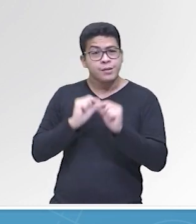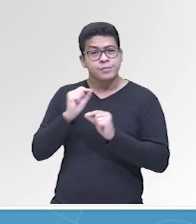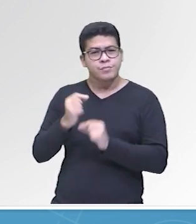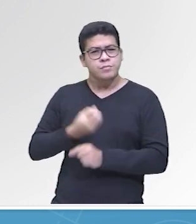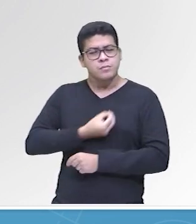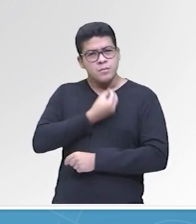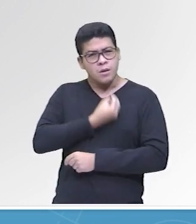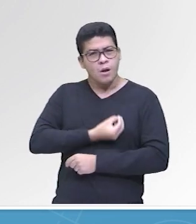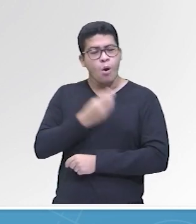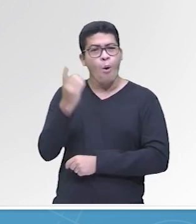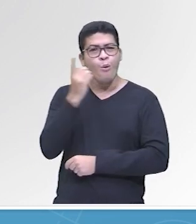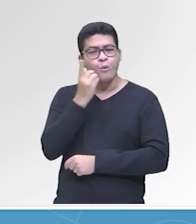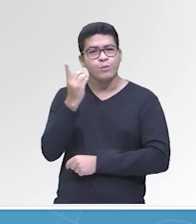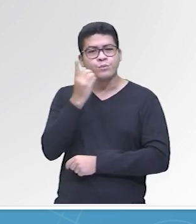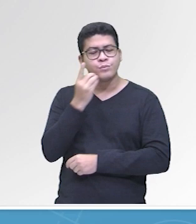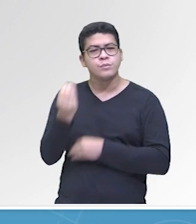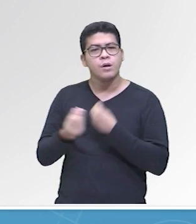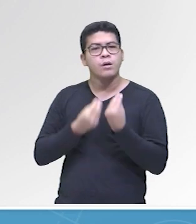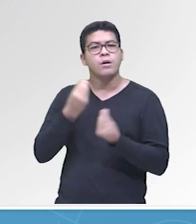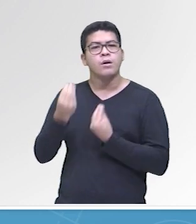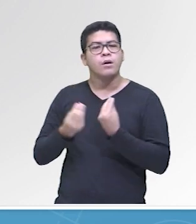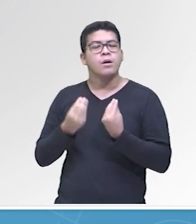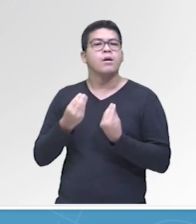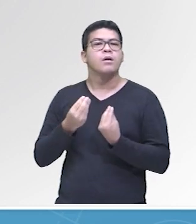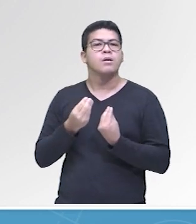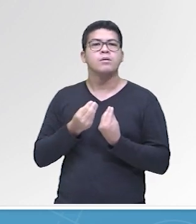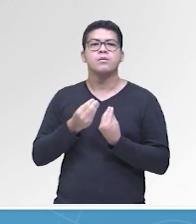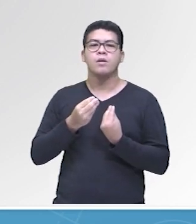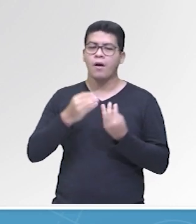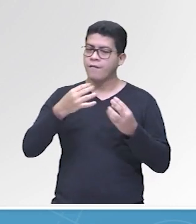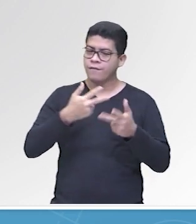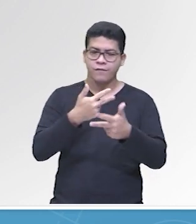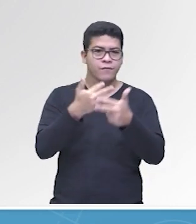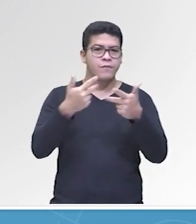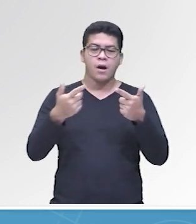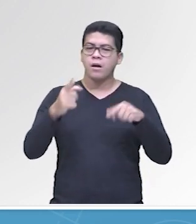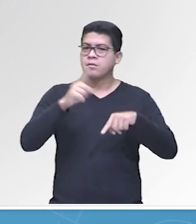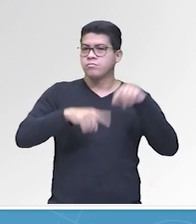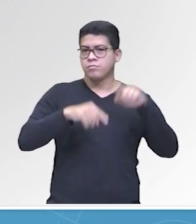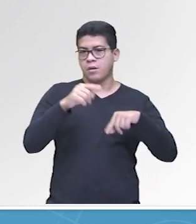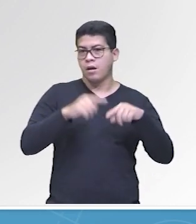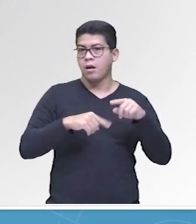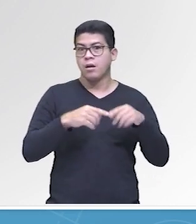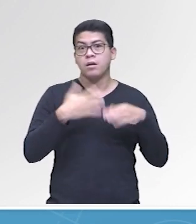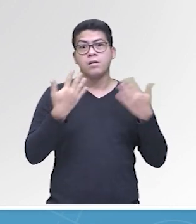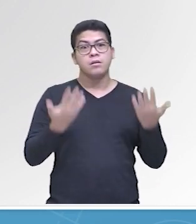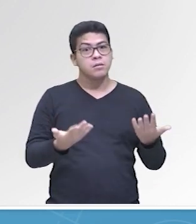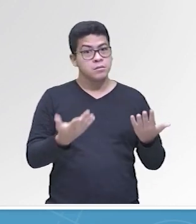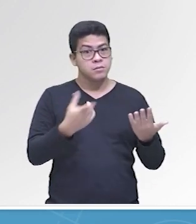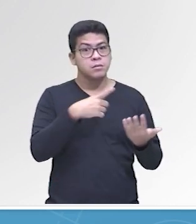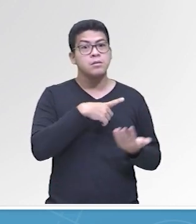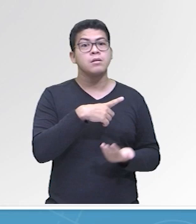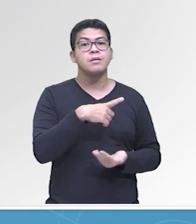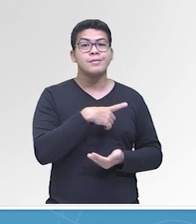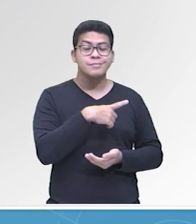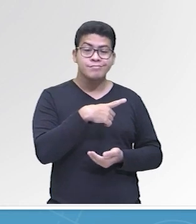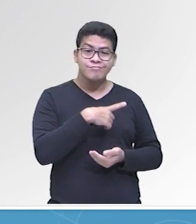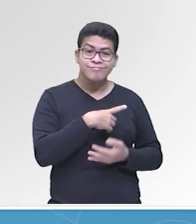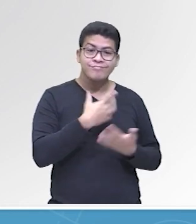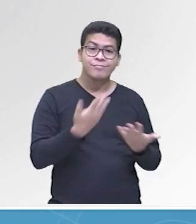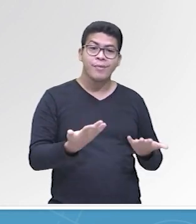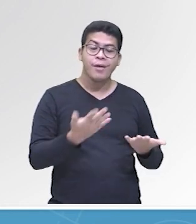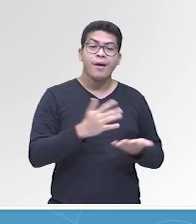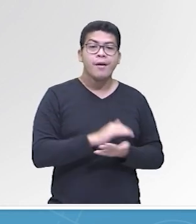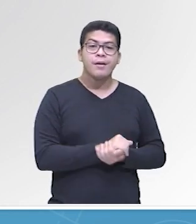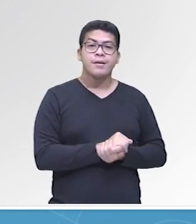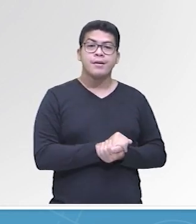para o nosso dia a dia, vários elementos. Elas são bases de produtos para vários elementos que nós utilizamos. E